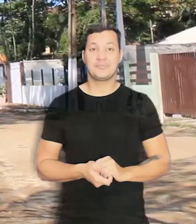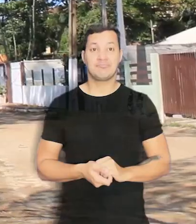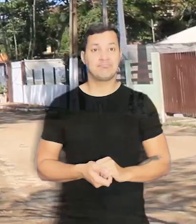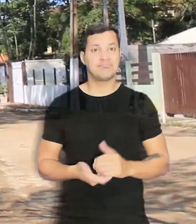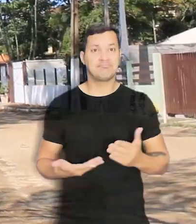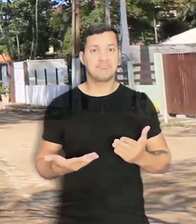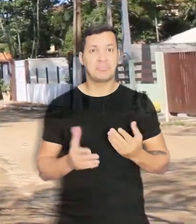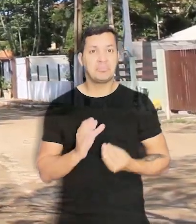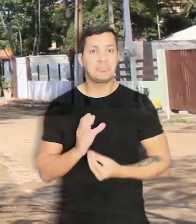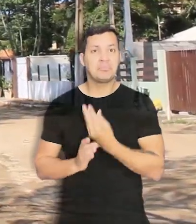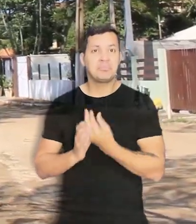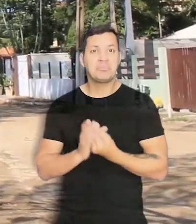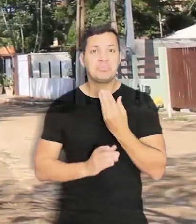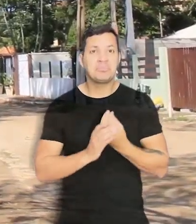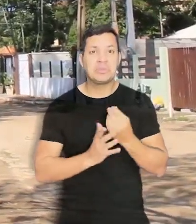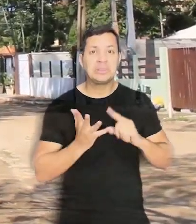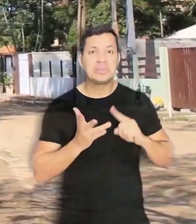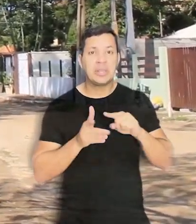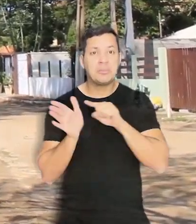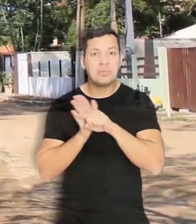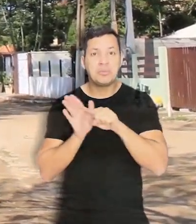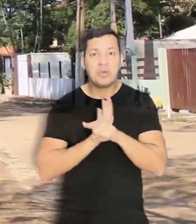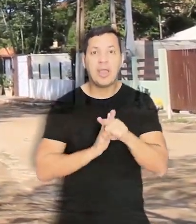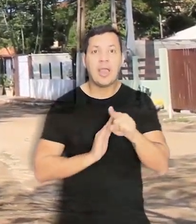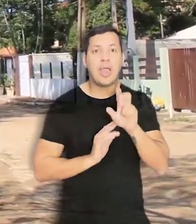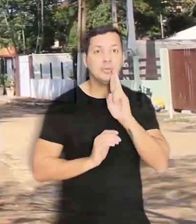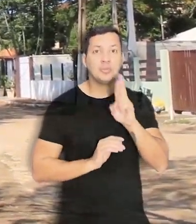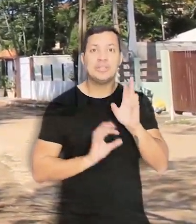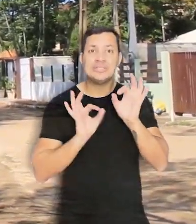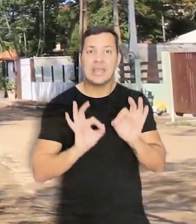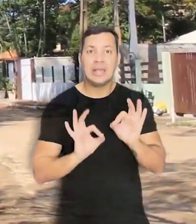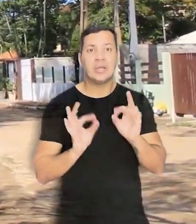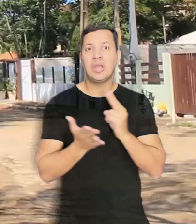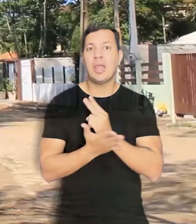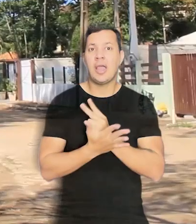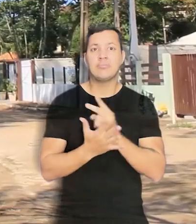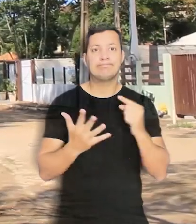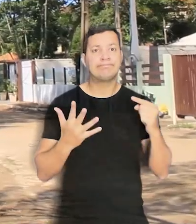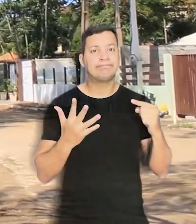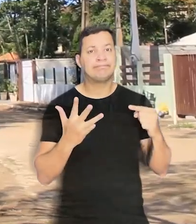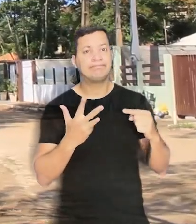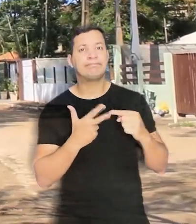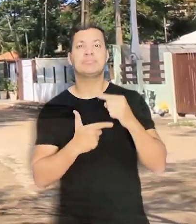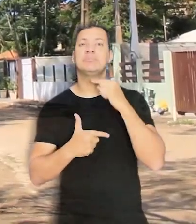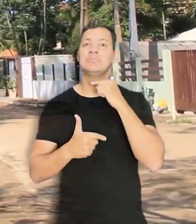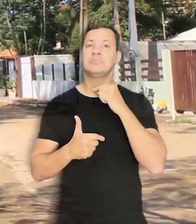Então surgiram muitas perguntas, sem uma resposta certa ou errada.